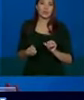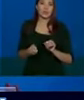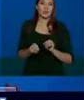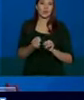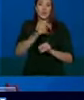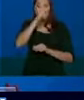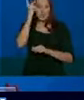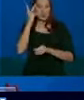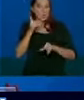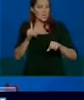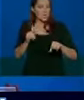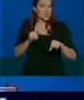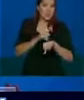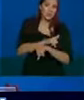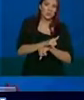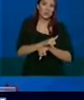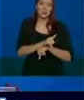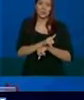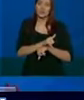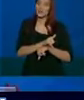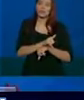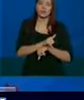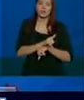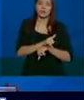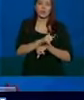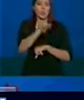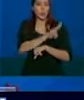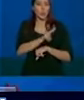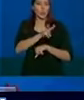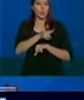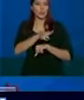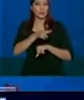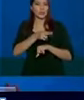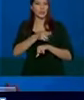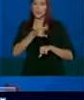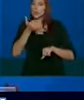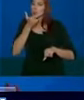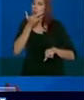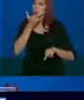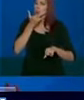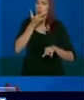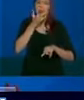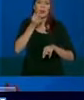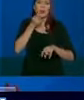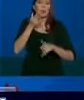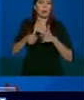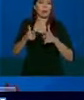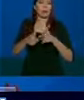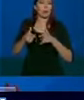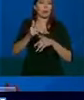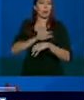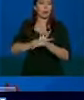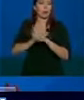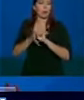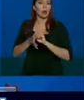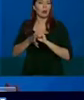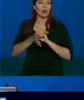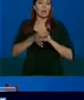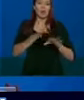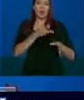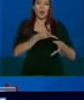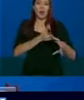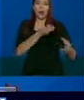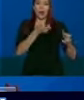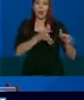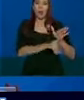tentem saquear o gigante que está no chão. Que usem a desculpa da crise da saúde para saquear o Brasil na hora que ele cai.